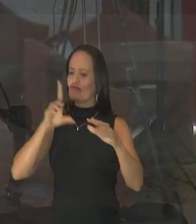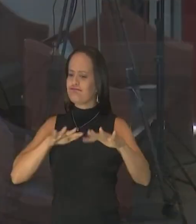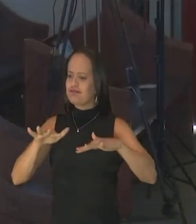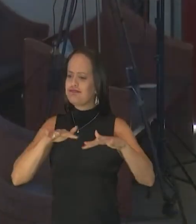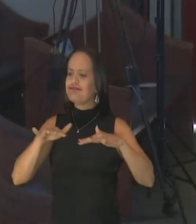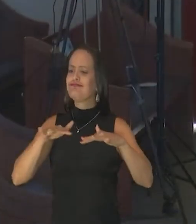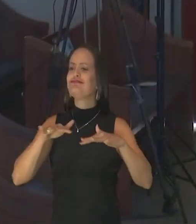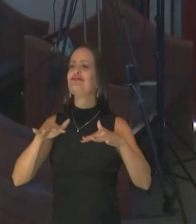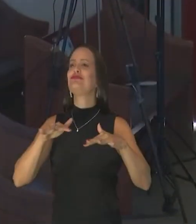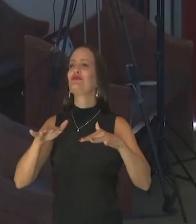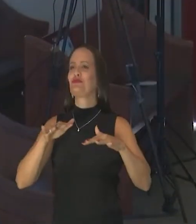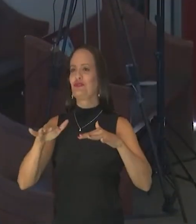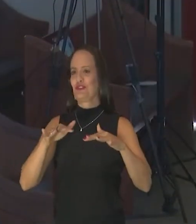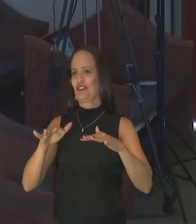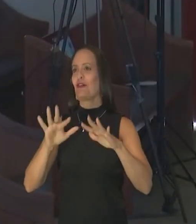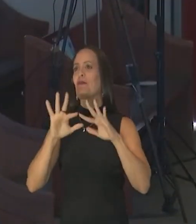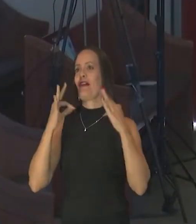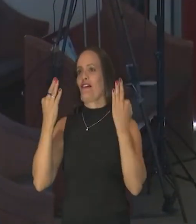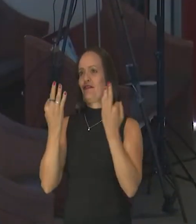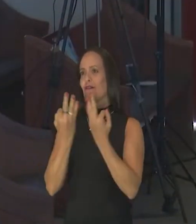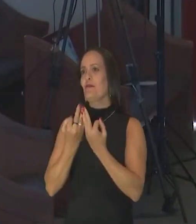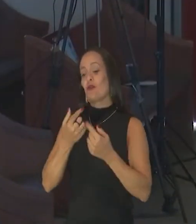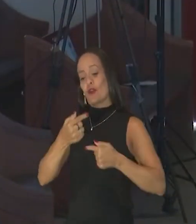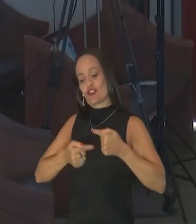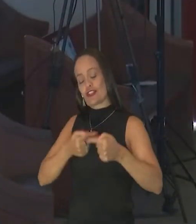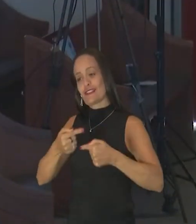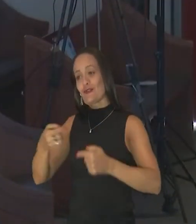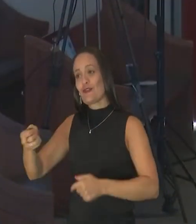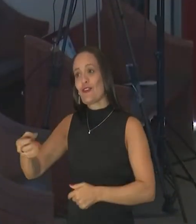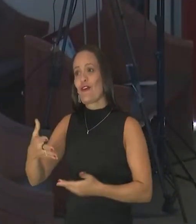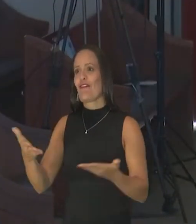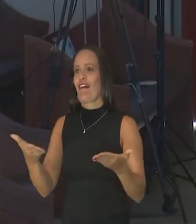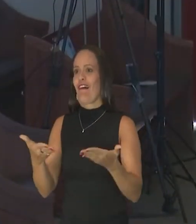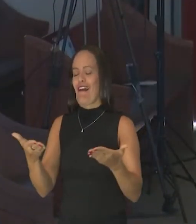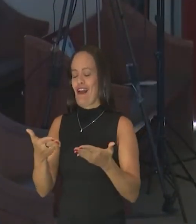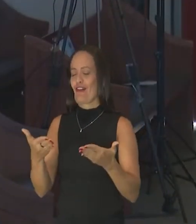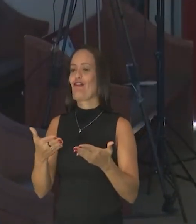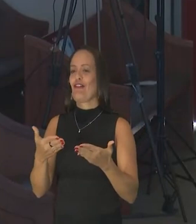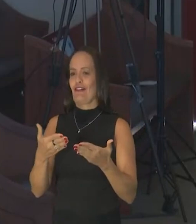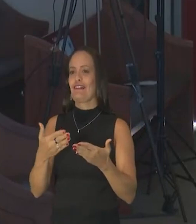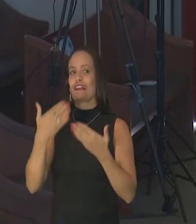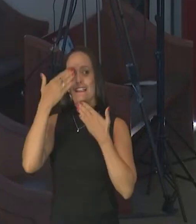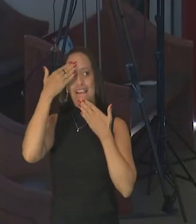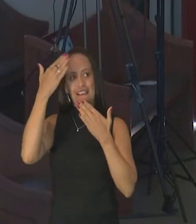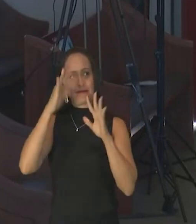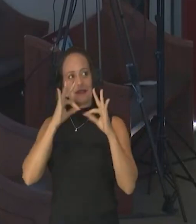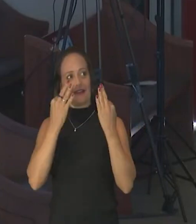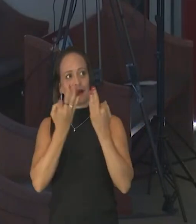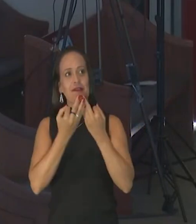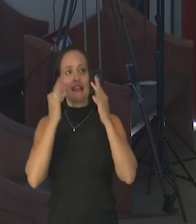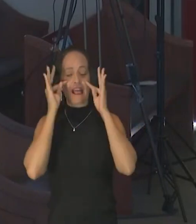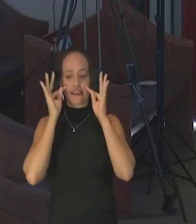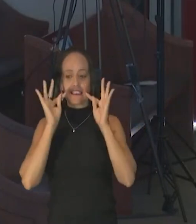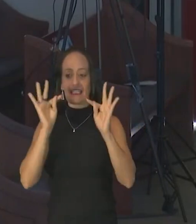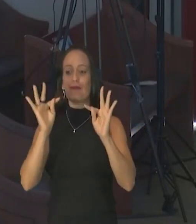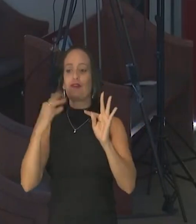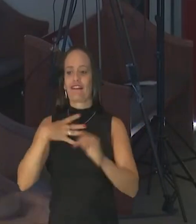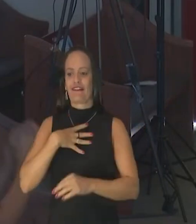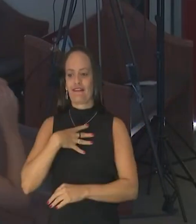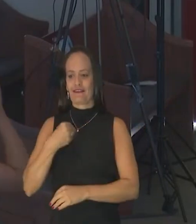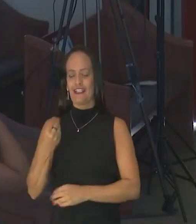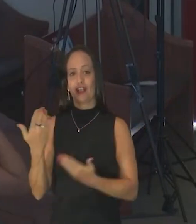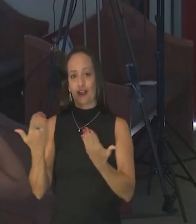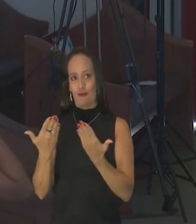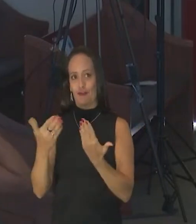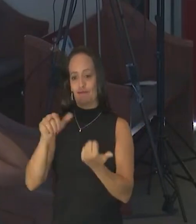movimento do Senhor para com as novas gerações, e nós louvamos a Deus pela família e pelo testemunho que a Isabela está